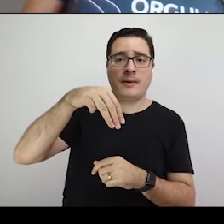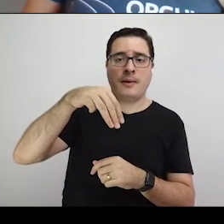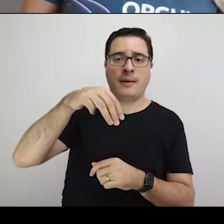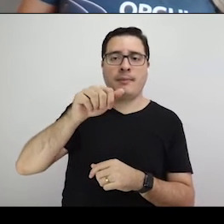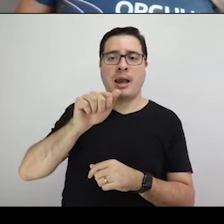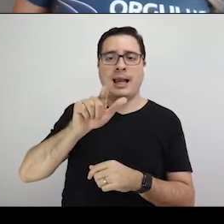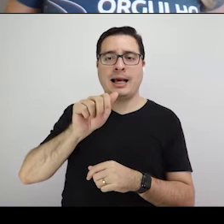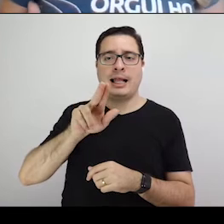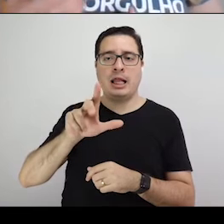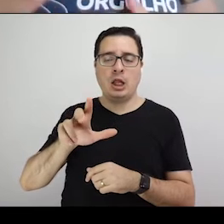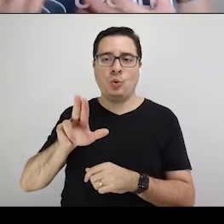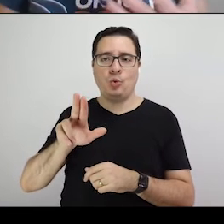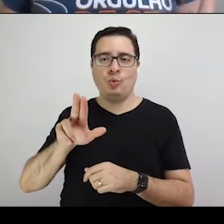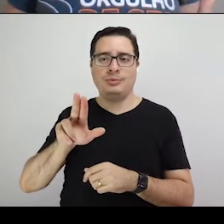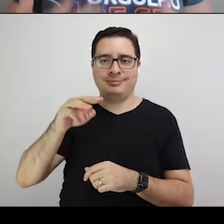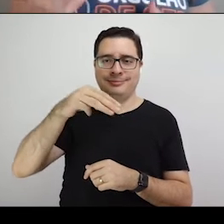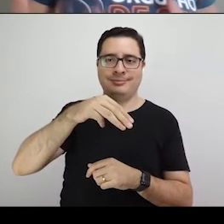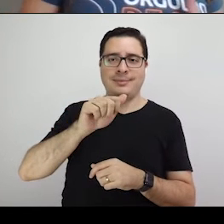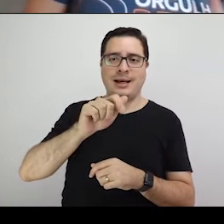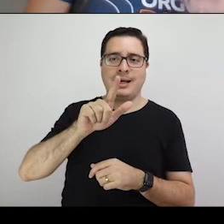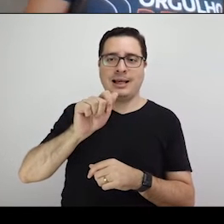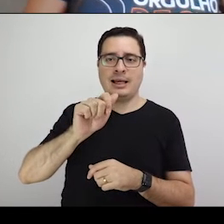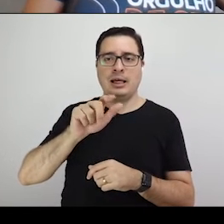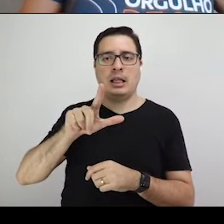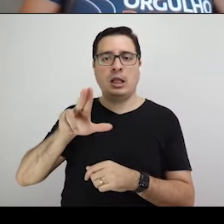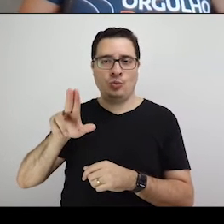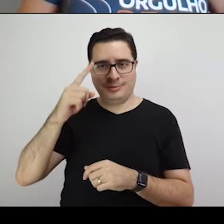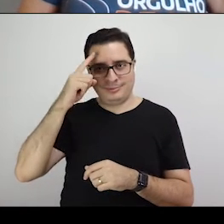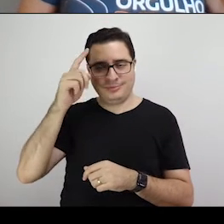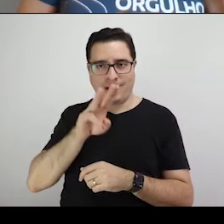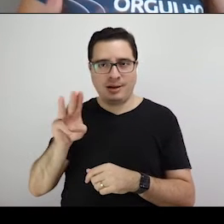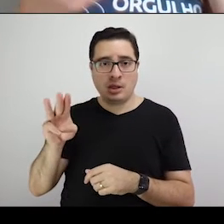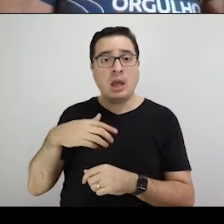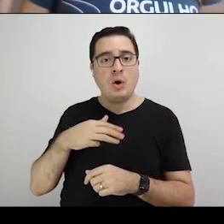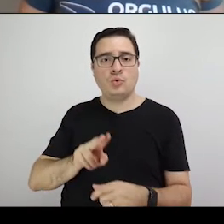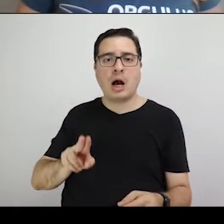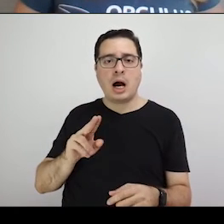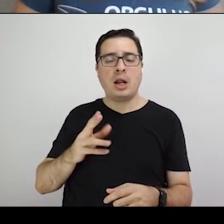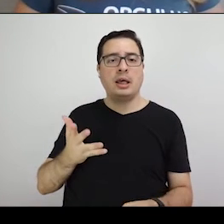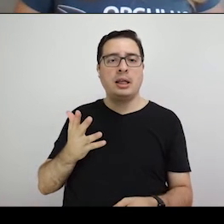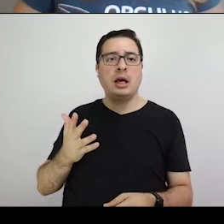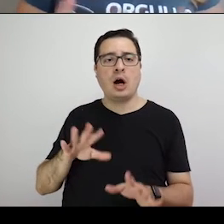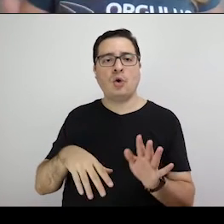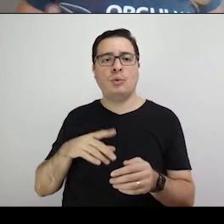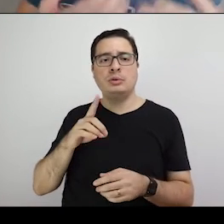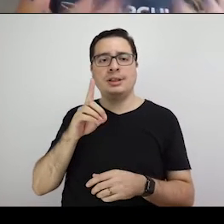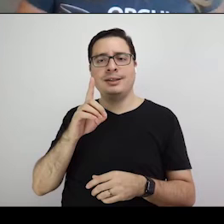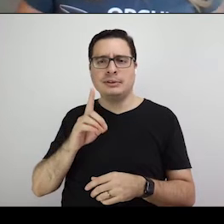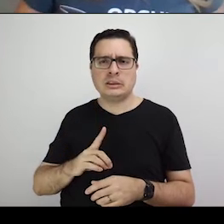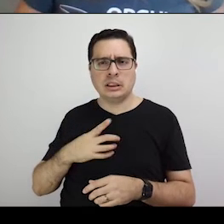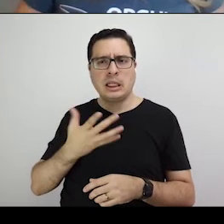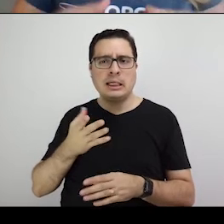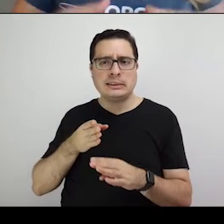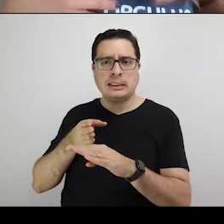que não, né, eu, como usuário, querer, né, com alguma deficiência, querer